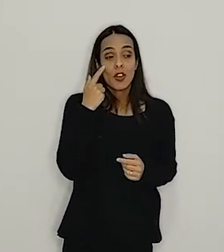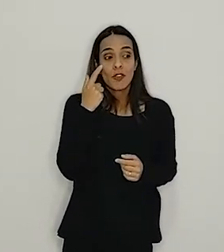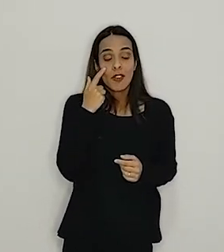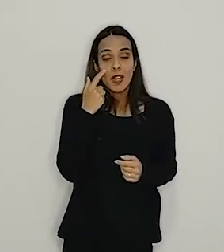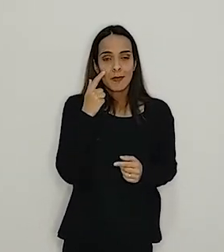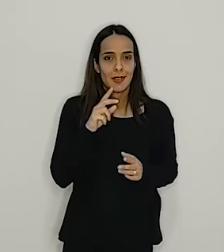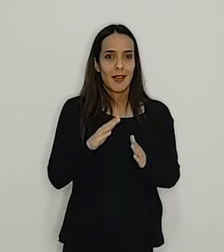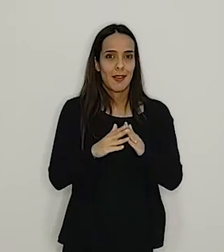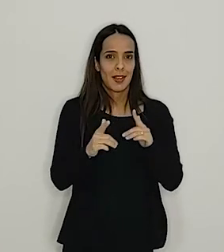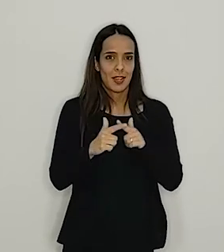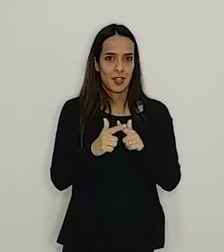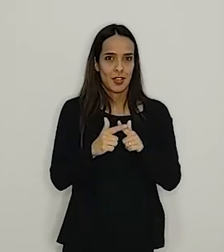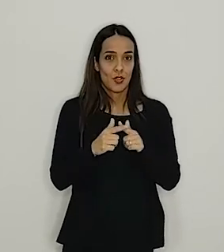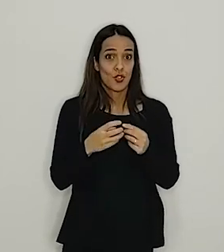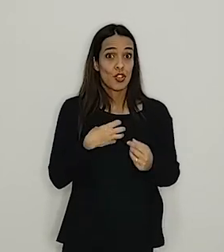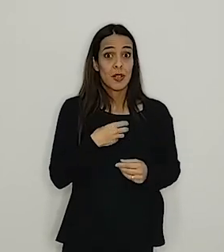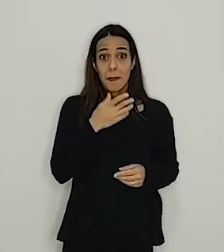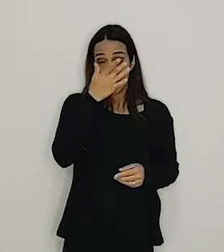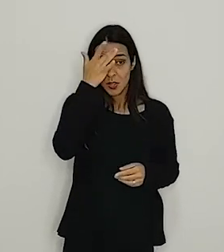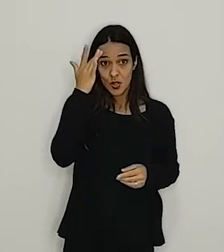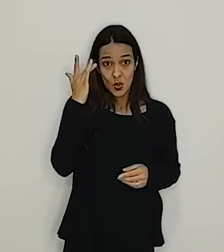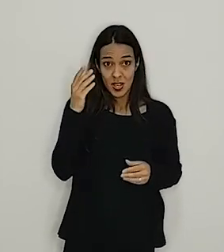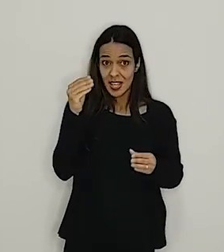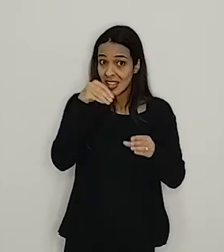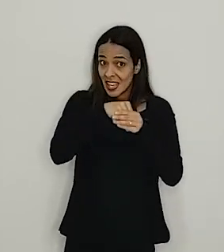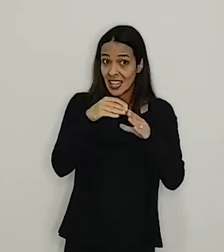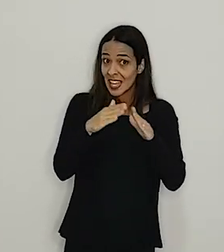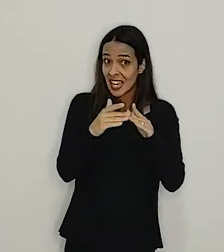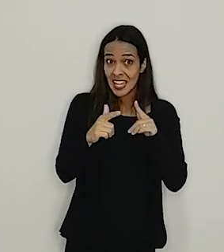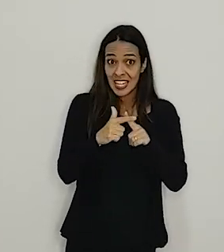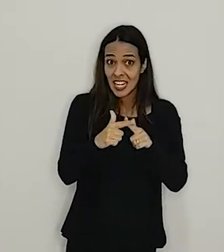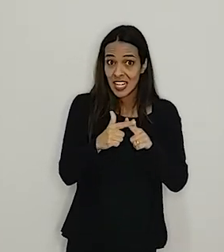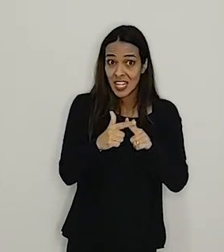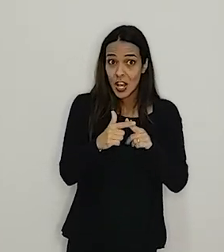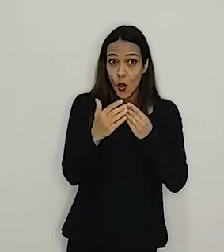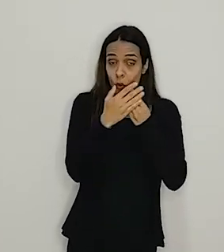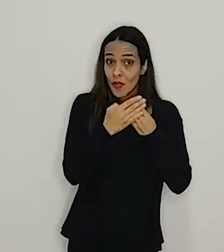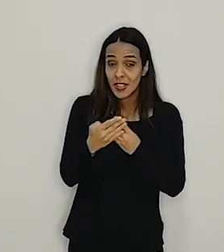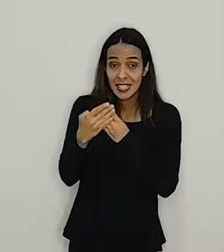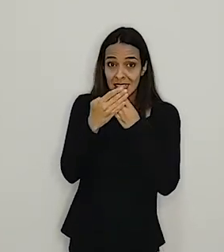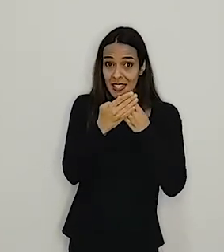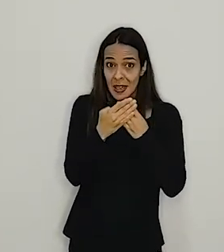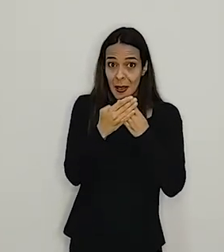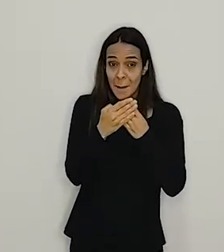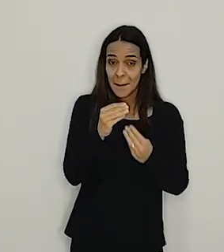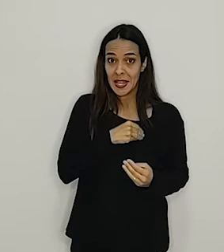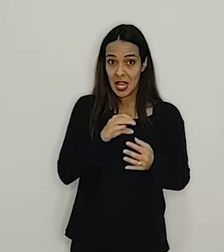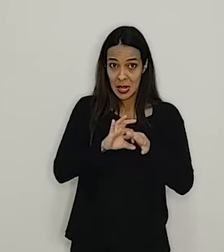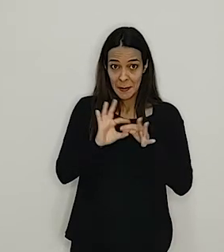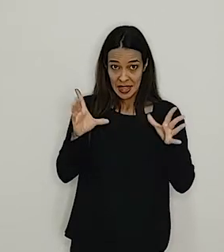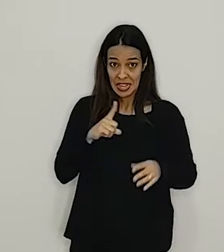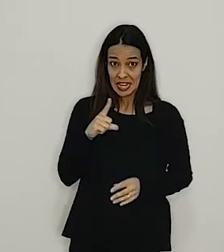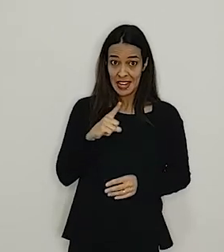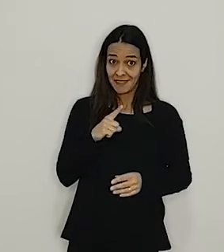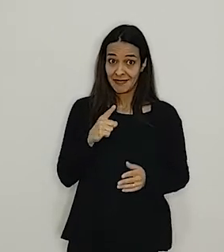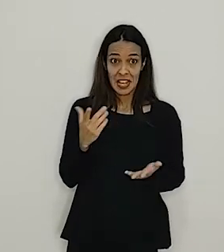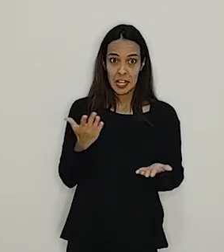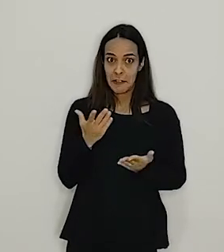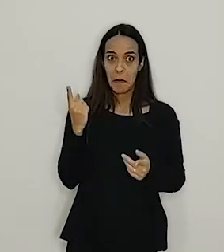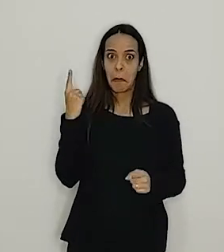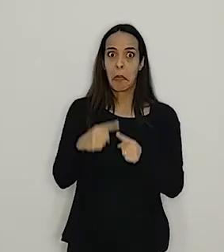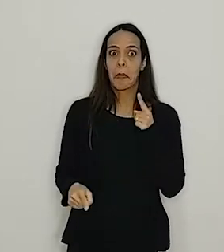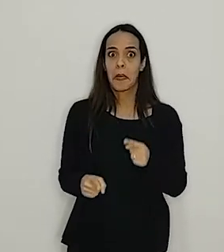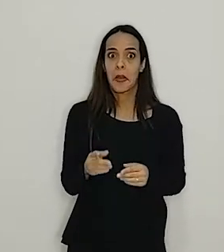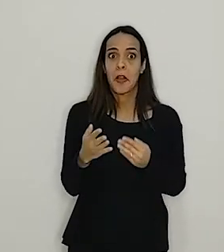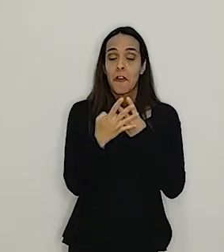a maneira com que as pessoas têm liberdade para poder confessar pecados dentro da igreja, porque dentro da igreja não pode se confessar pecados. O que eu